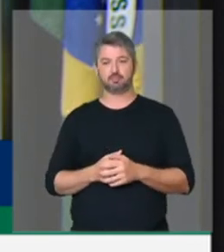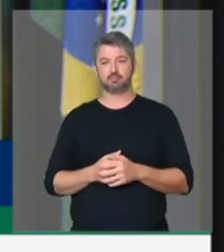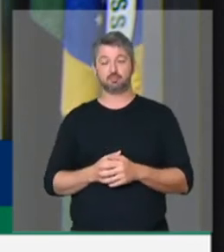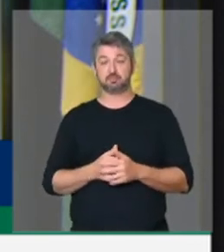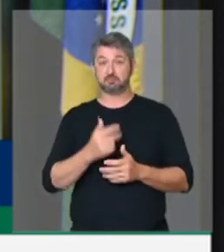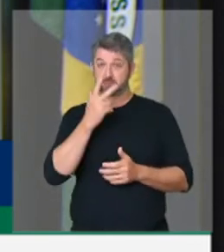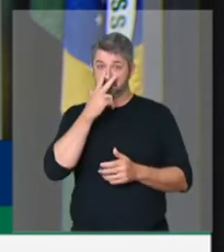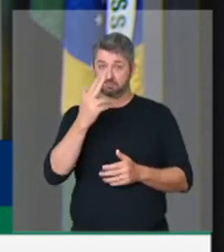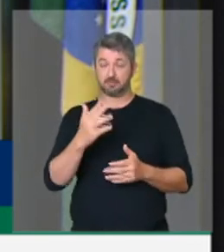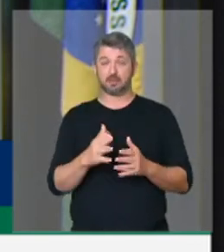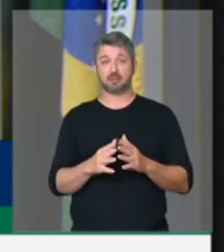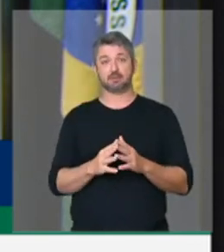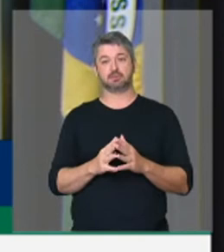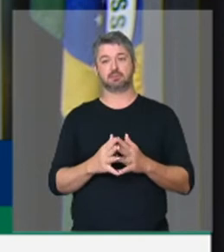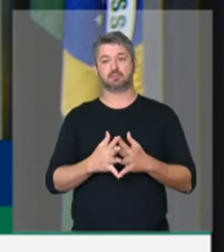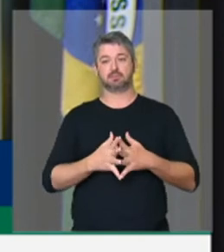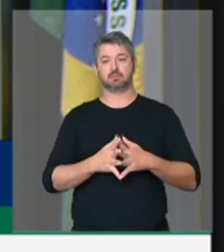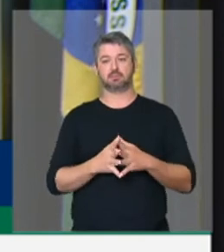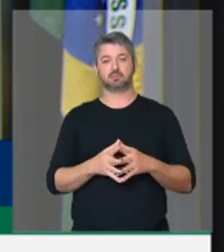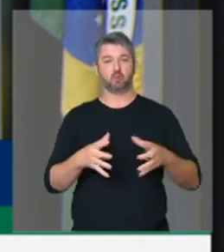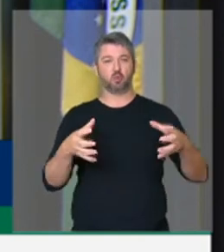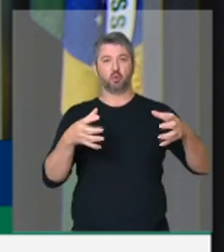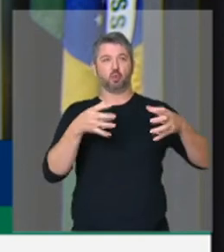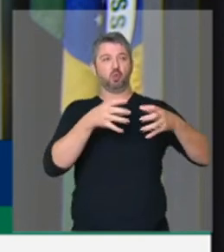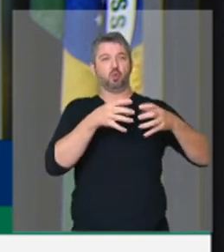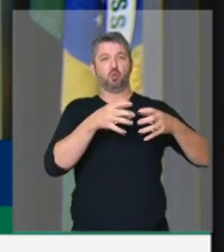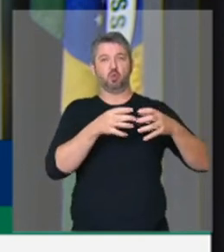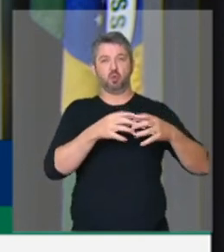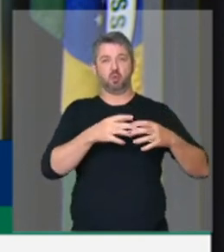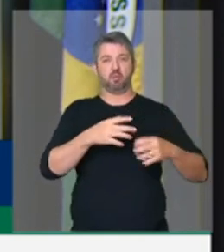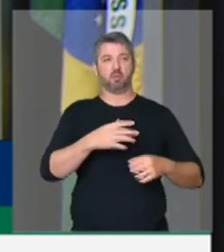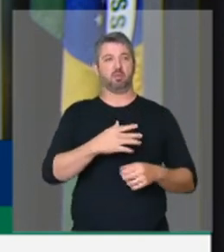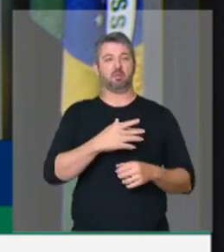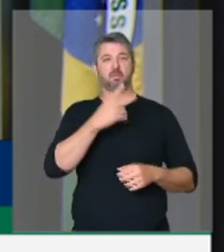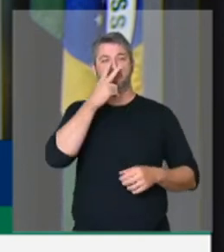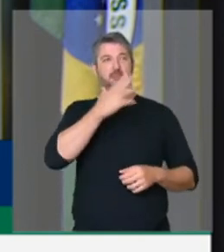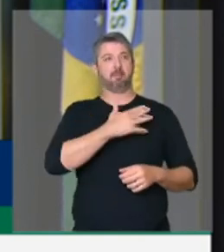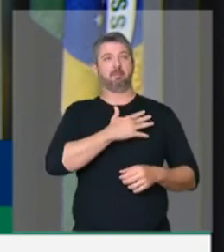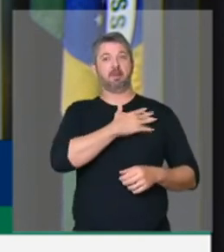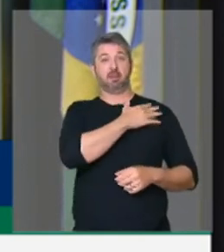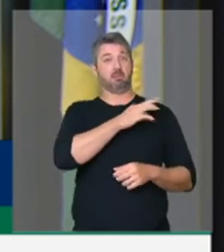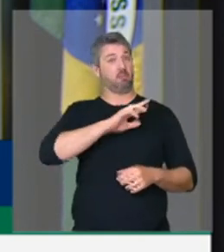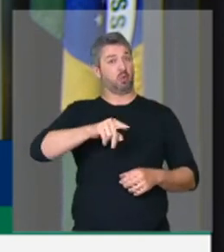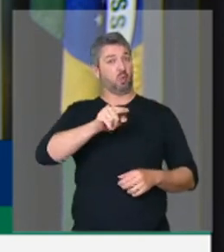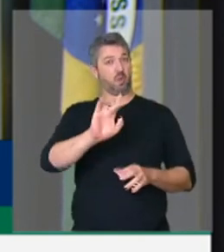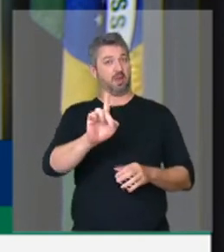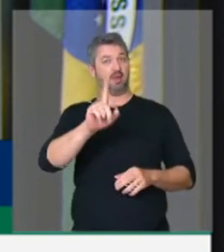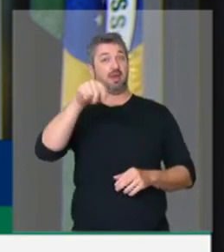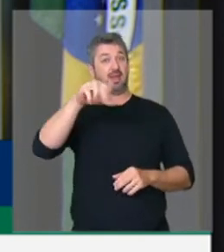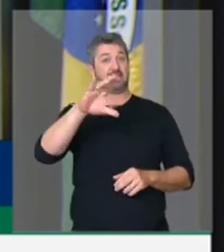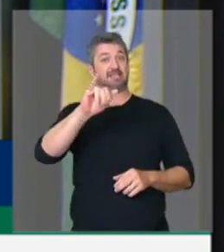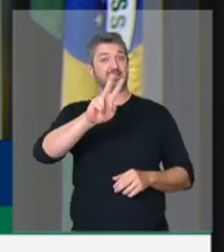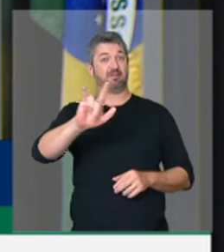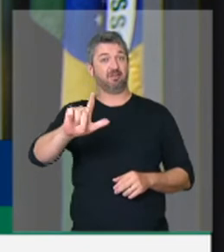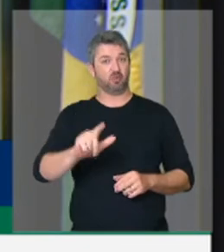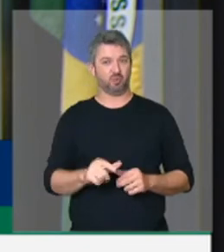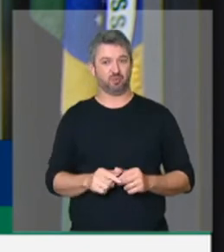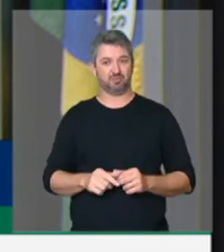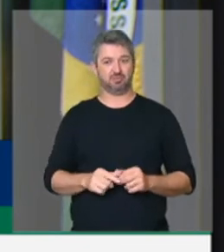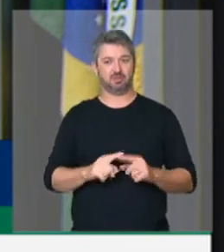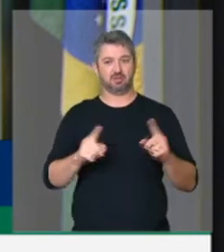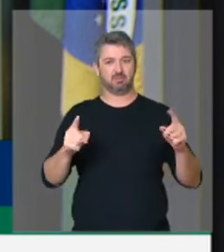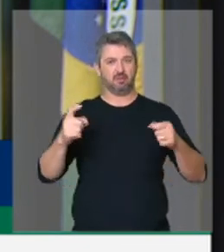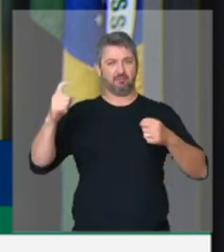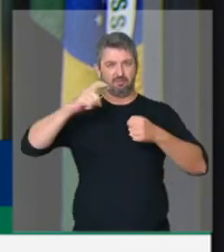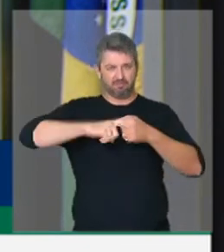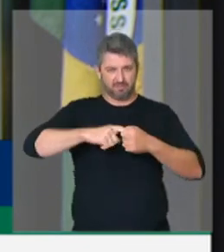parece uma tropa militarizada, e não são, porque são civis, sem nenhum vínculo